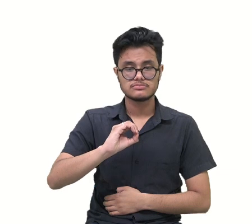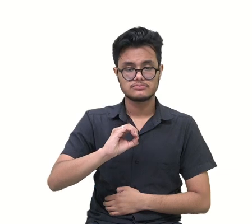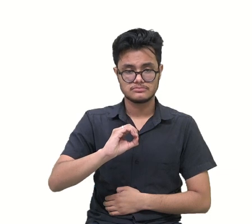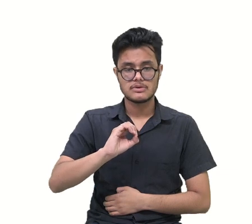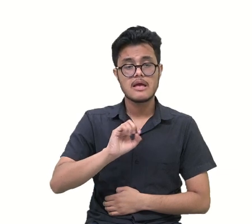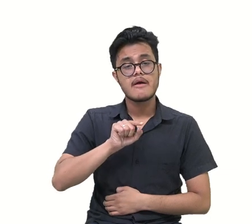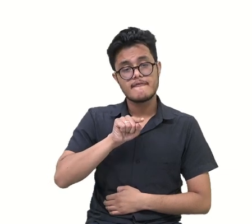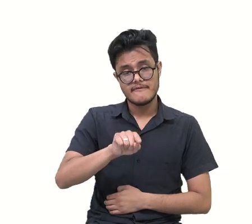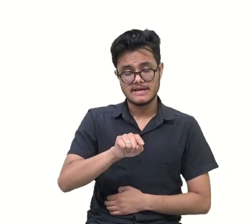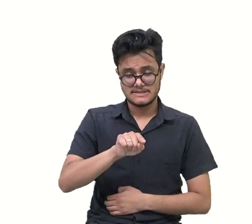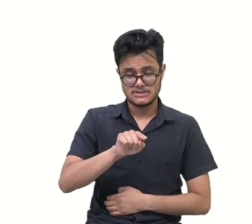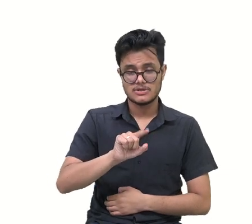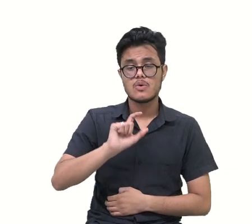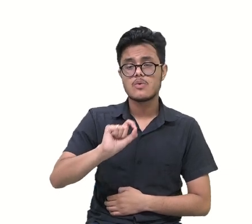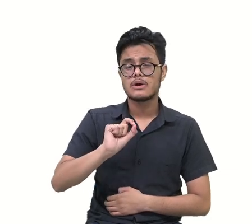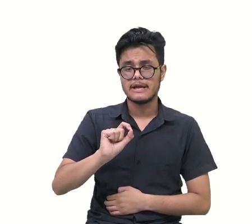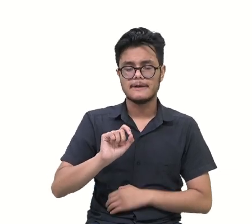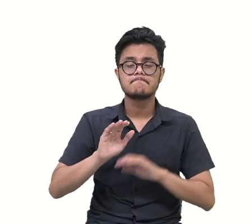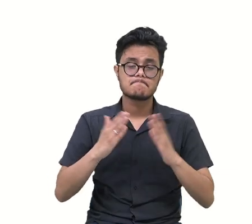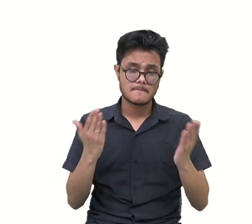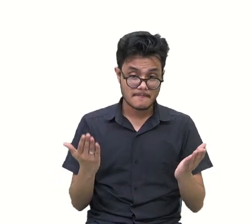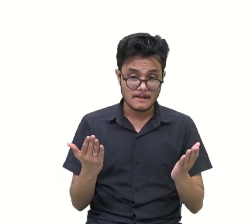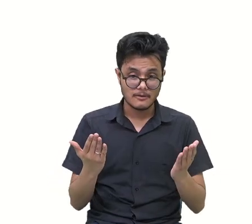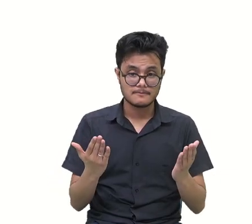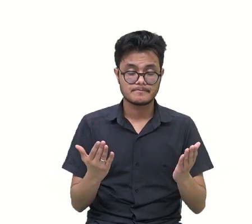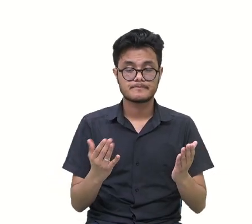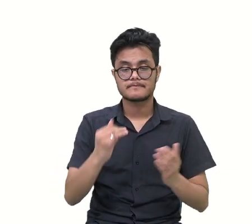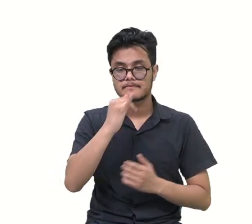vezes... Aí vamos fazer